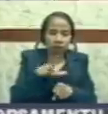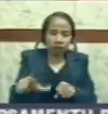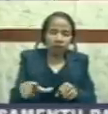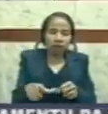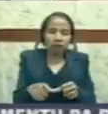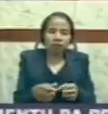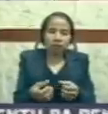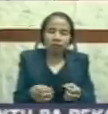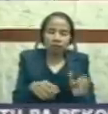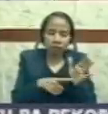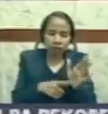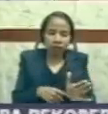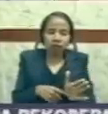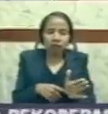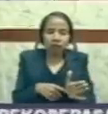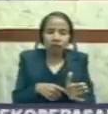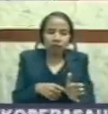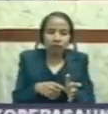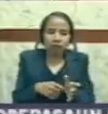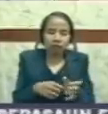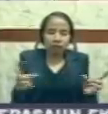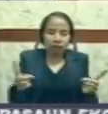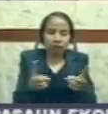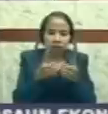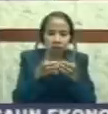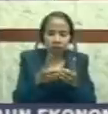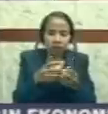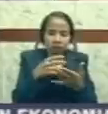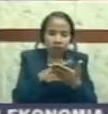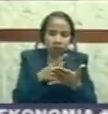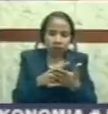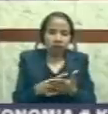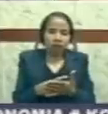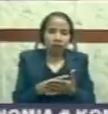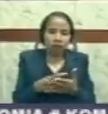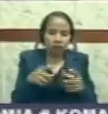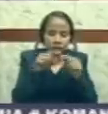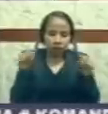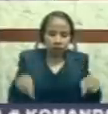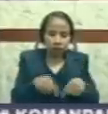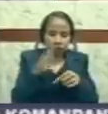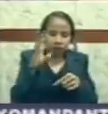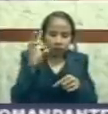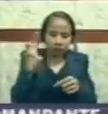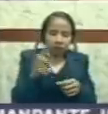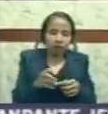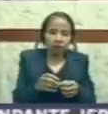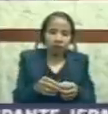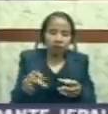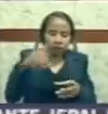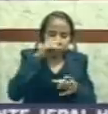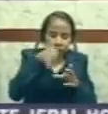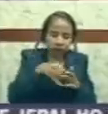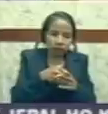receitas, importa referir os vários regimes que se encontram omissos na proposta. Na tabela 7, despesas, importa incluir